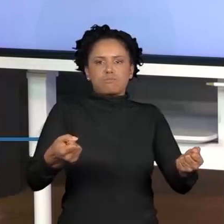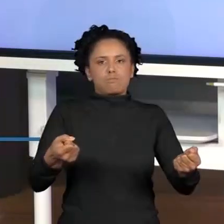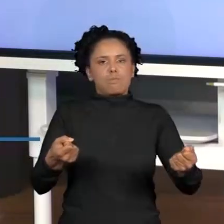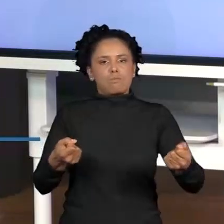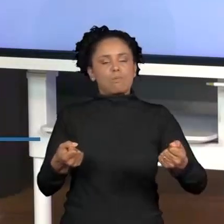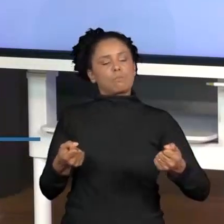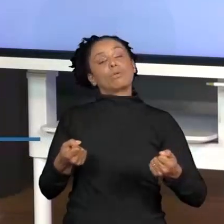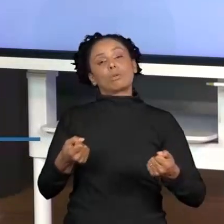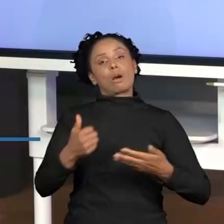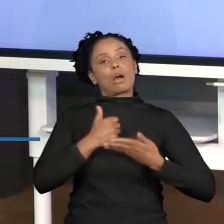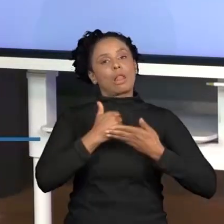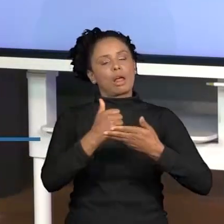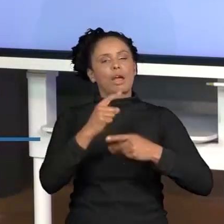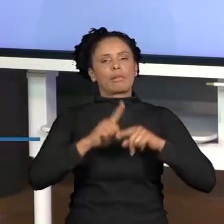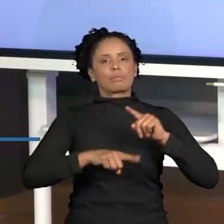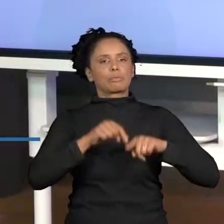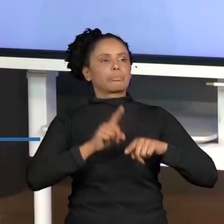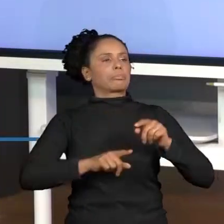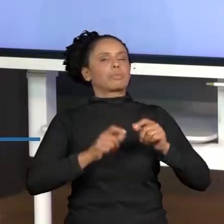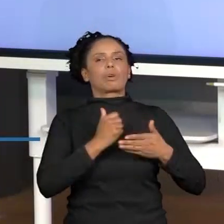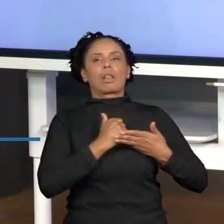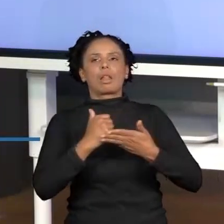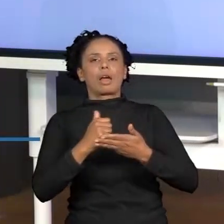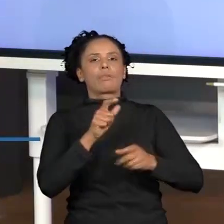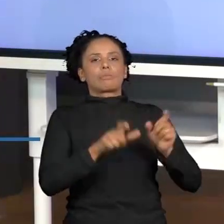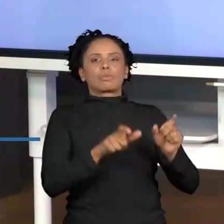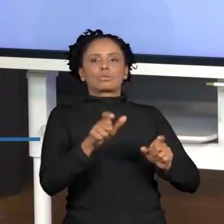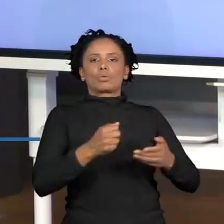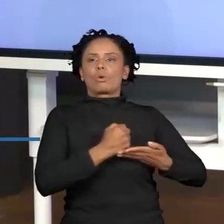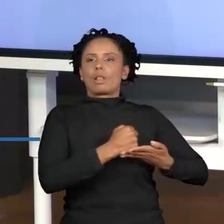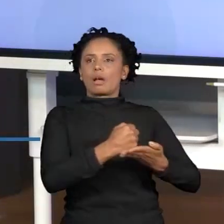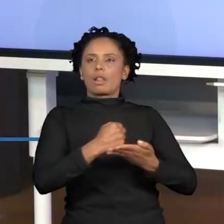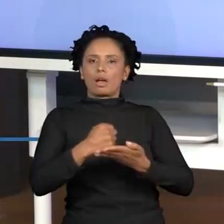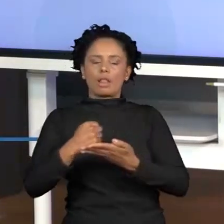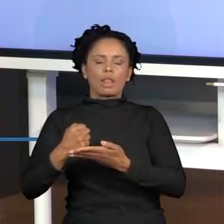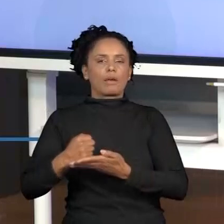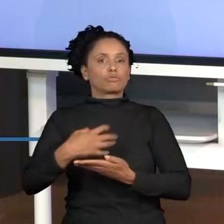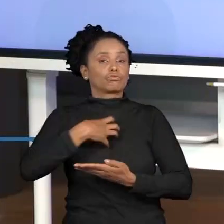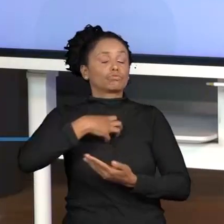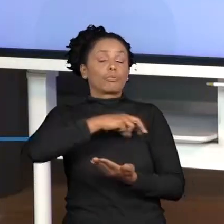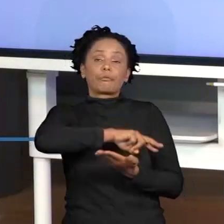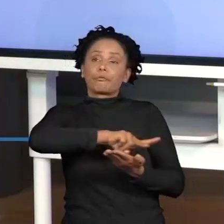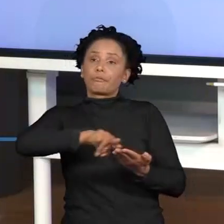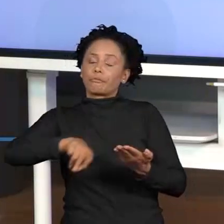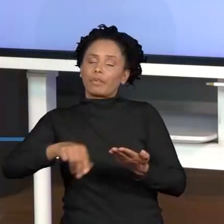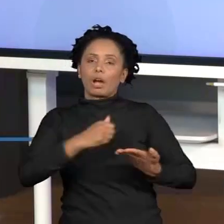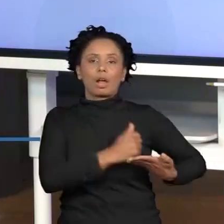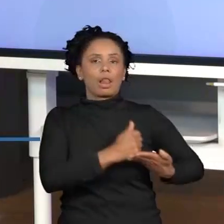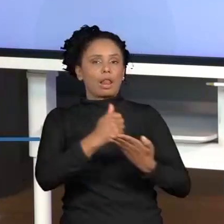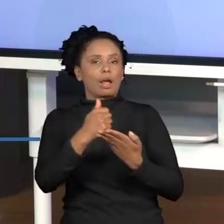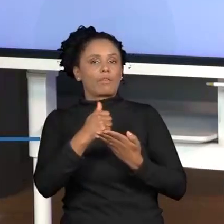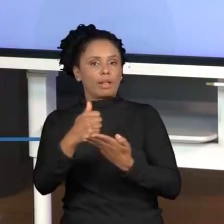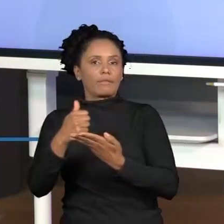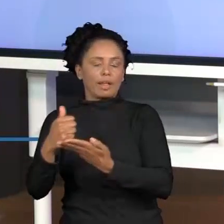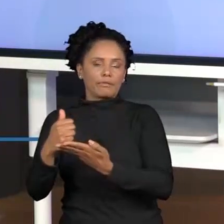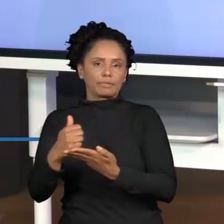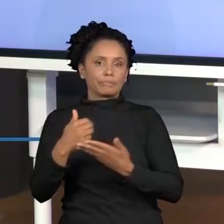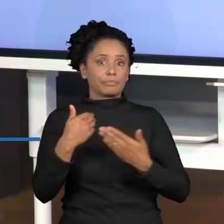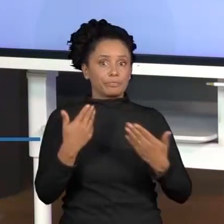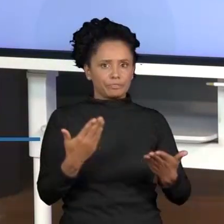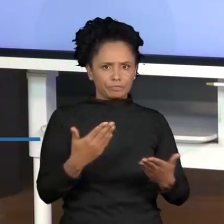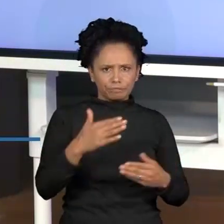ou produtos, objetos, não é verdade? Então temos bastantes aí meios de locomoção. Alguém falou